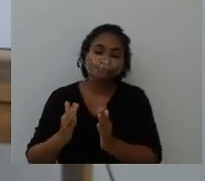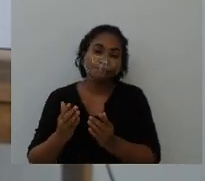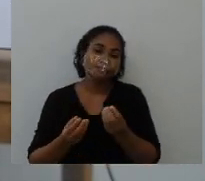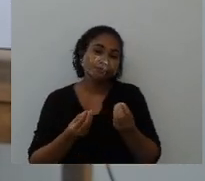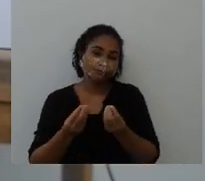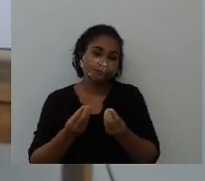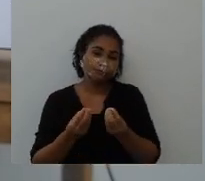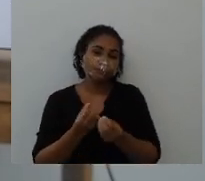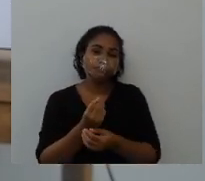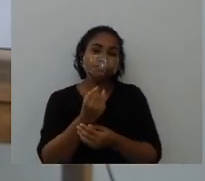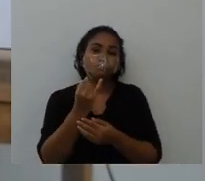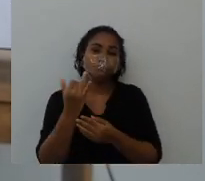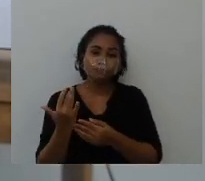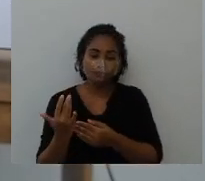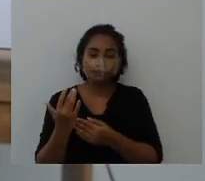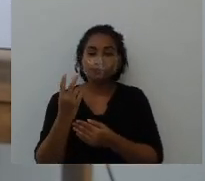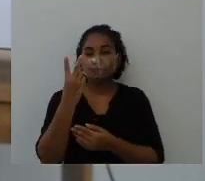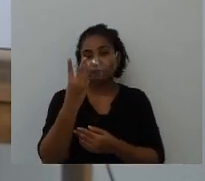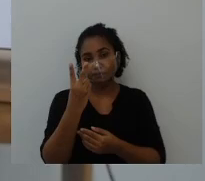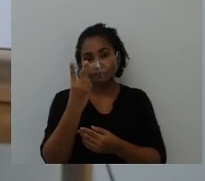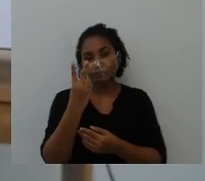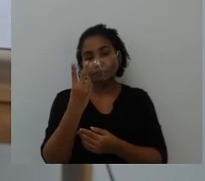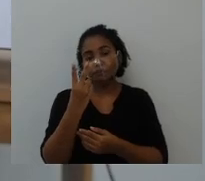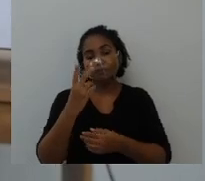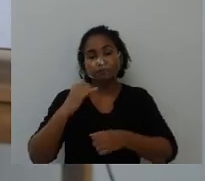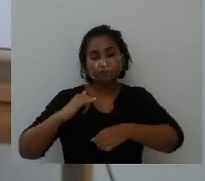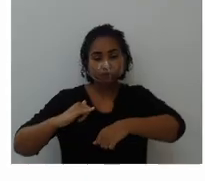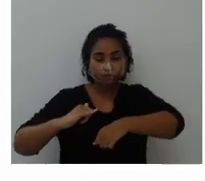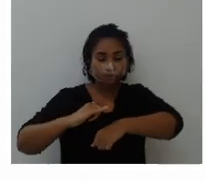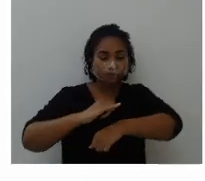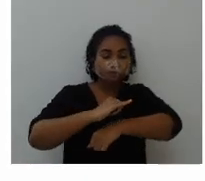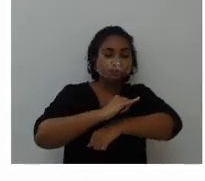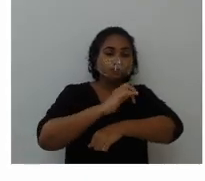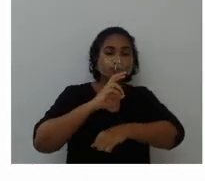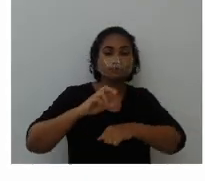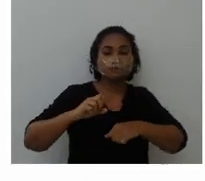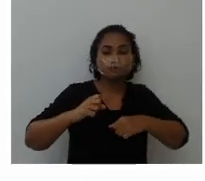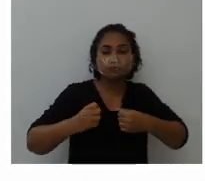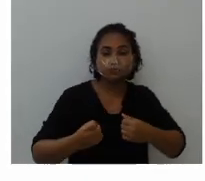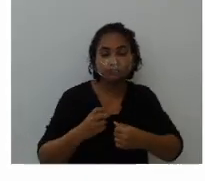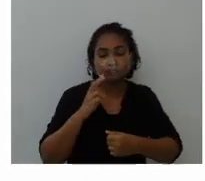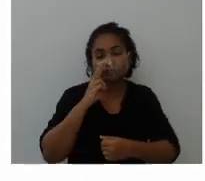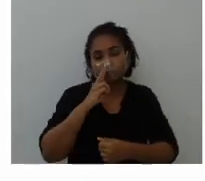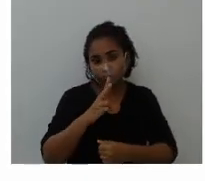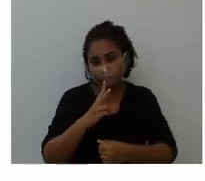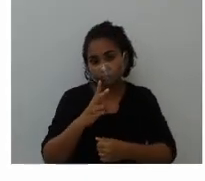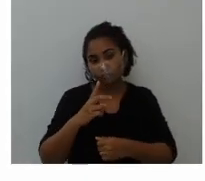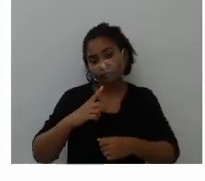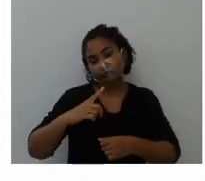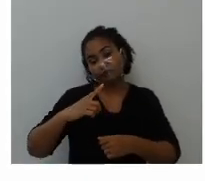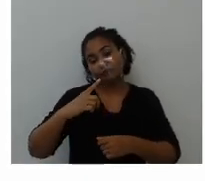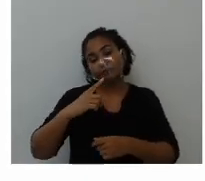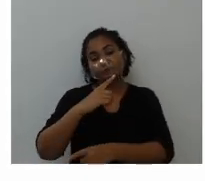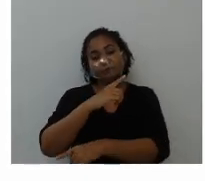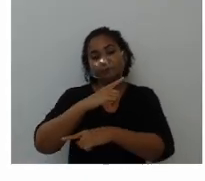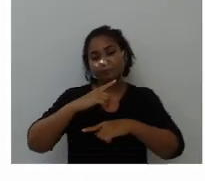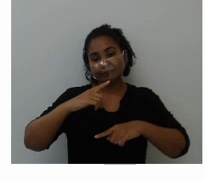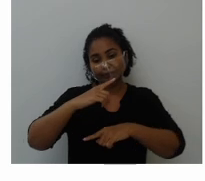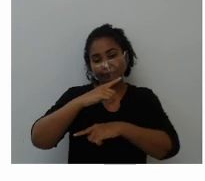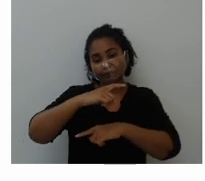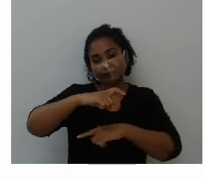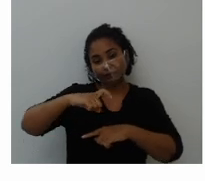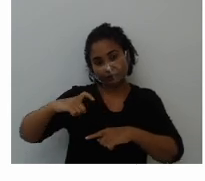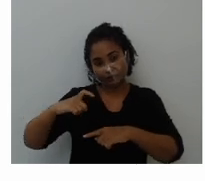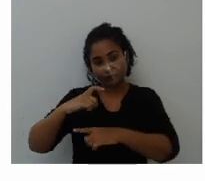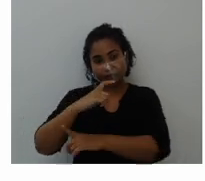encontrada quantas forças? Vão ser encontradas duas. Você vai criar duas novas forças. Vai criar a componente X e a